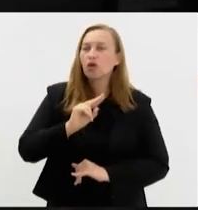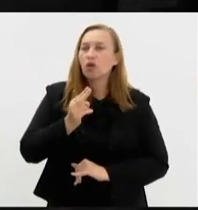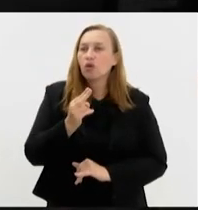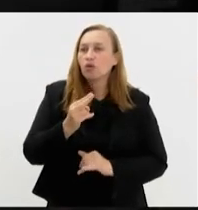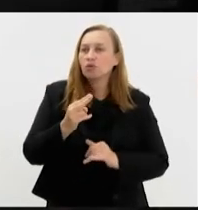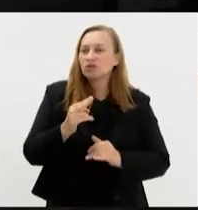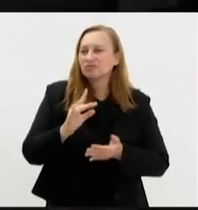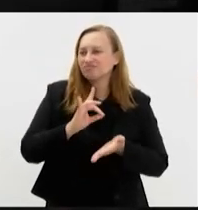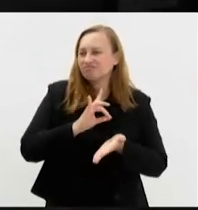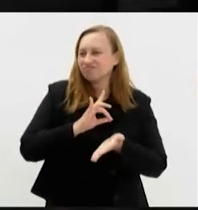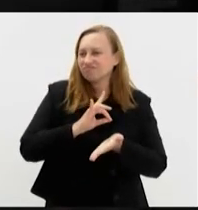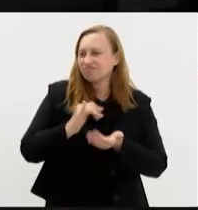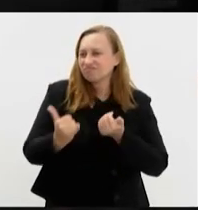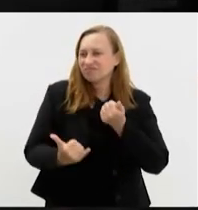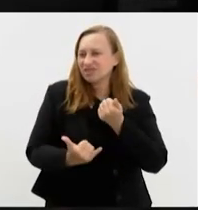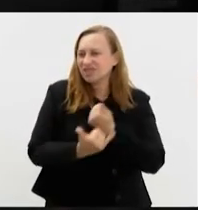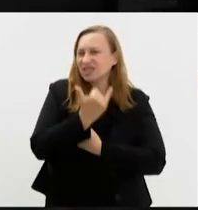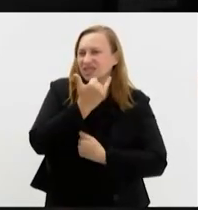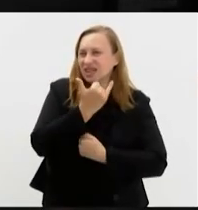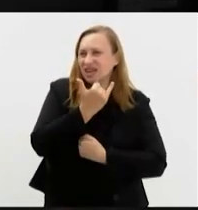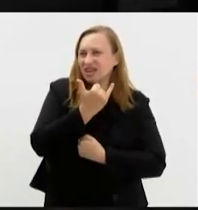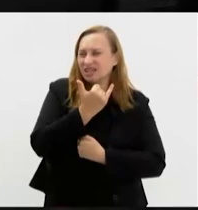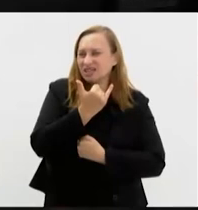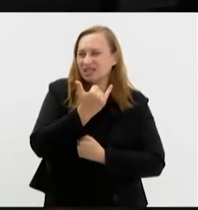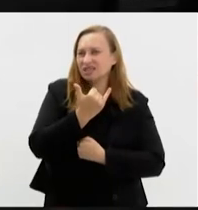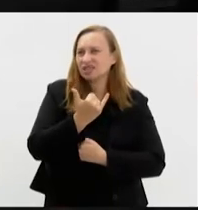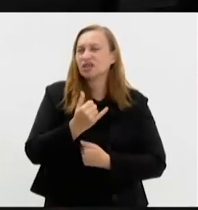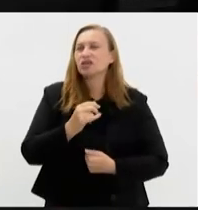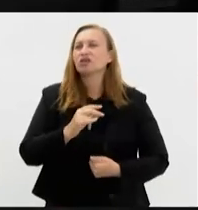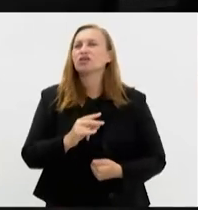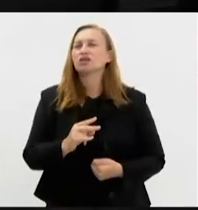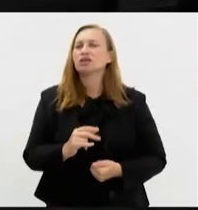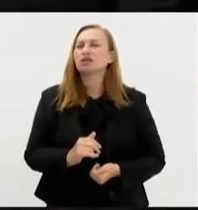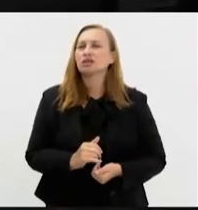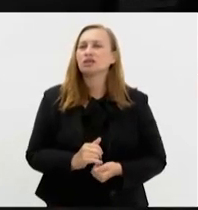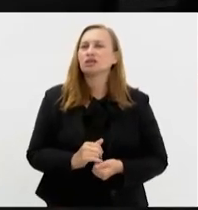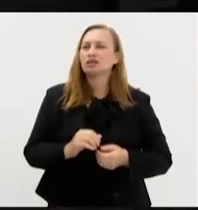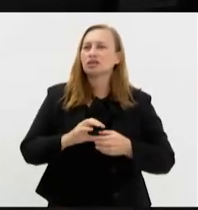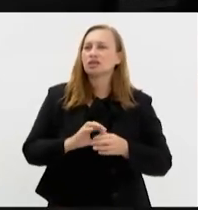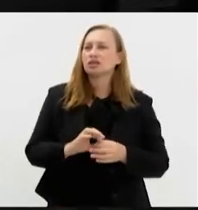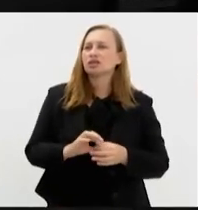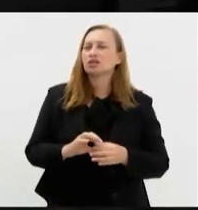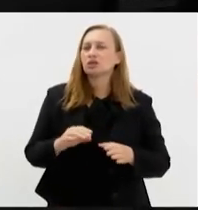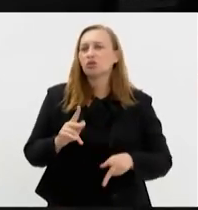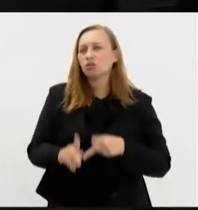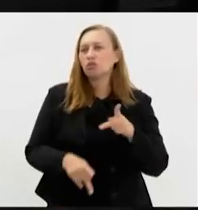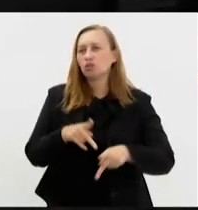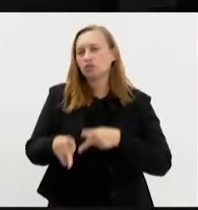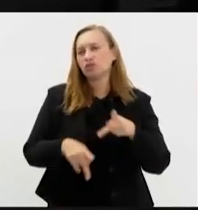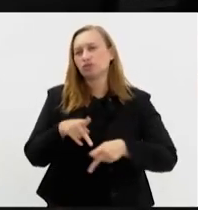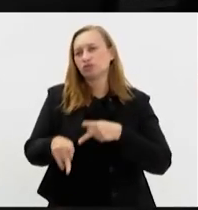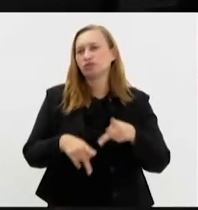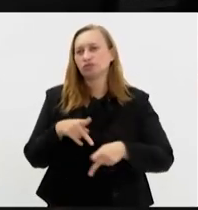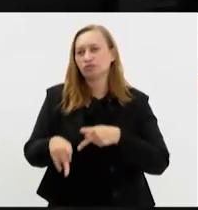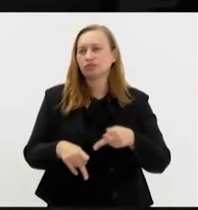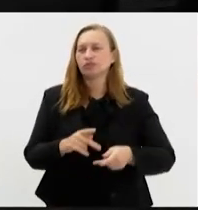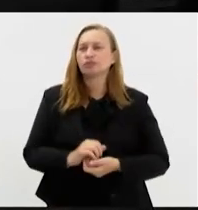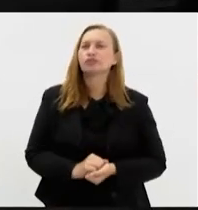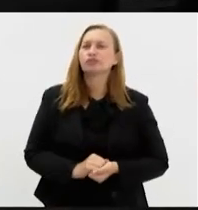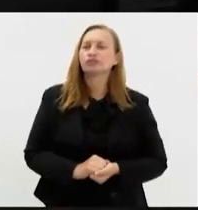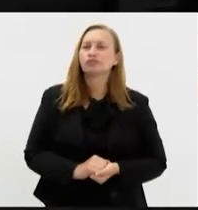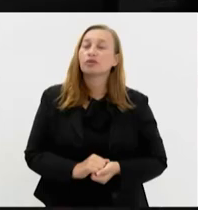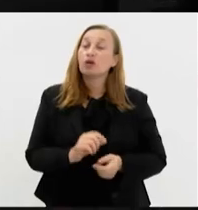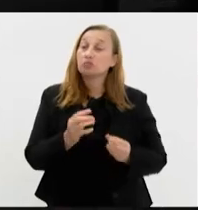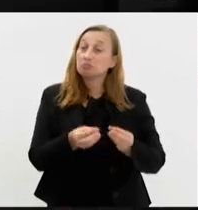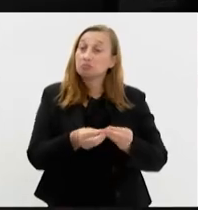apresentada e divulgada para obter vantagens econômicas ou para enganar deliberadamente o público e que é suscetível de causar